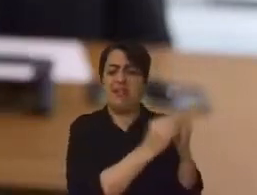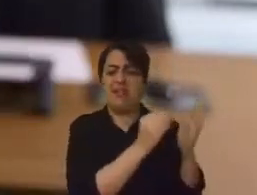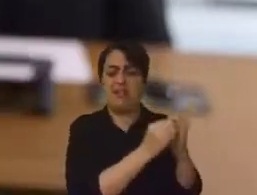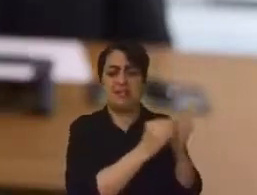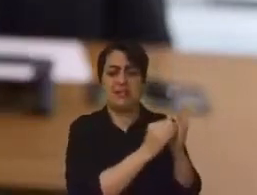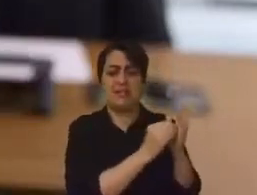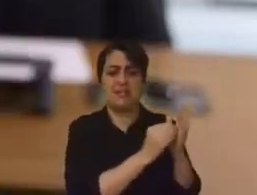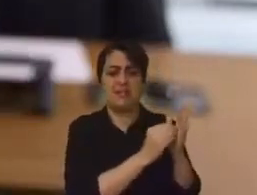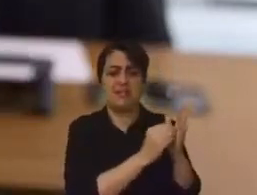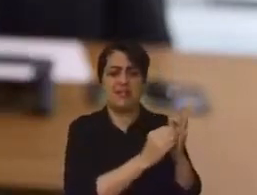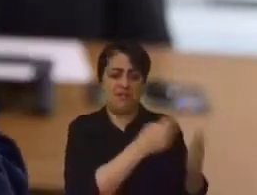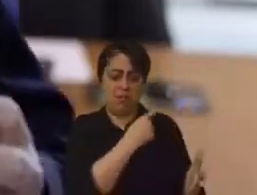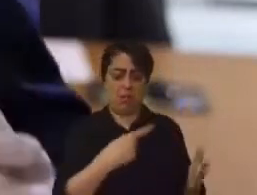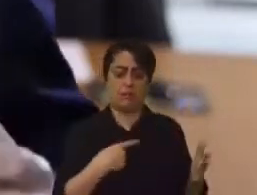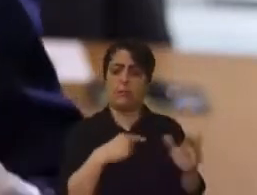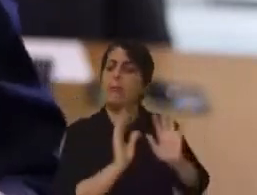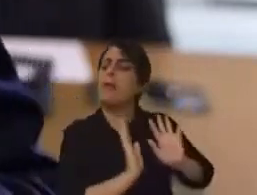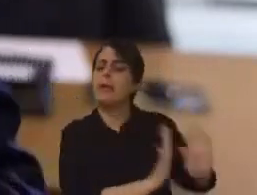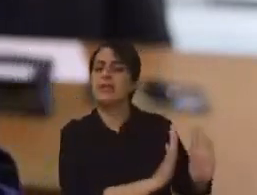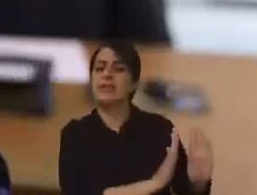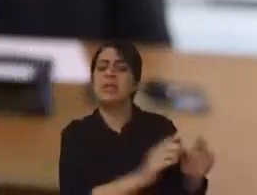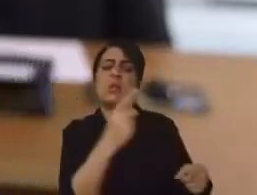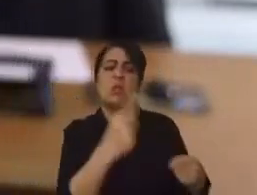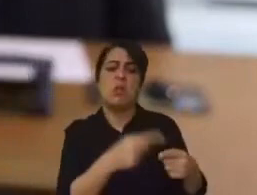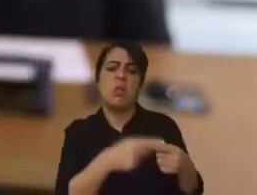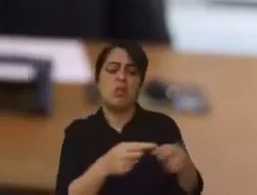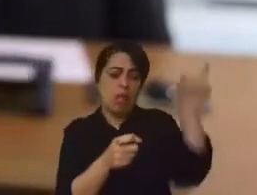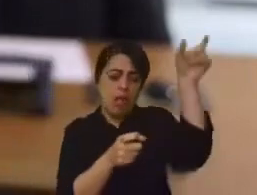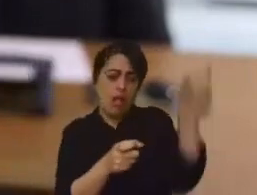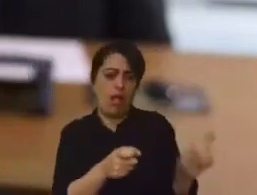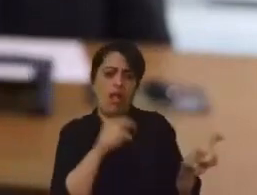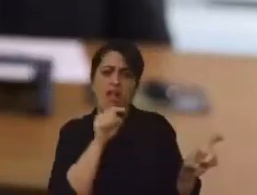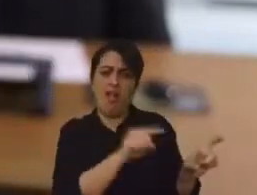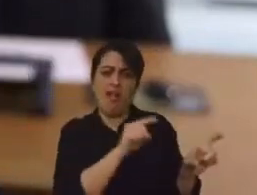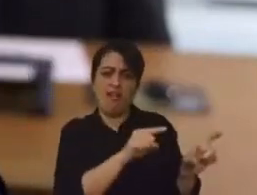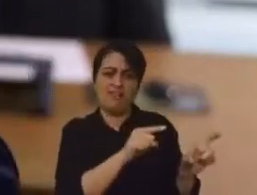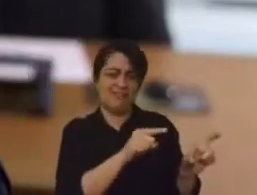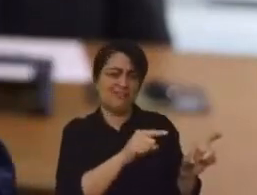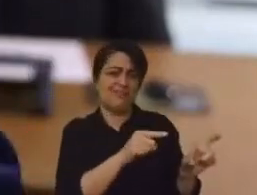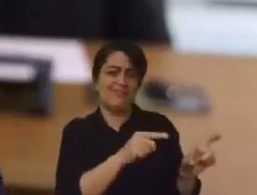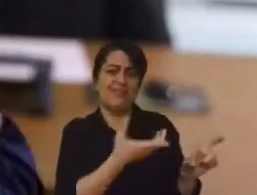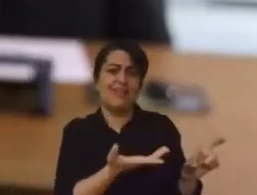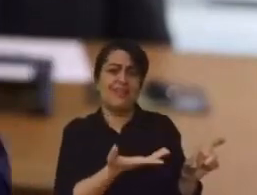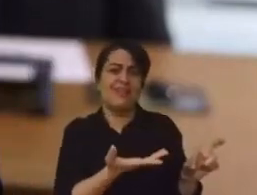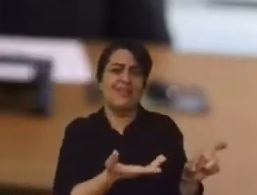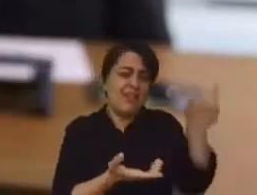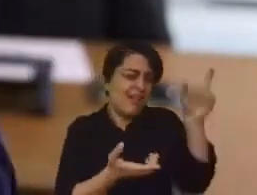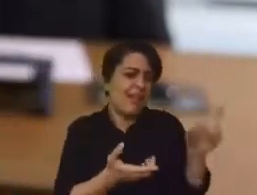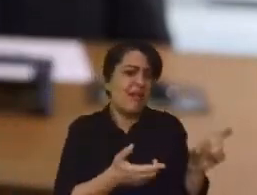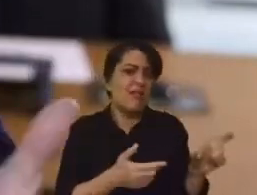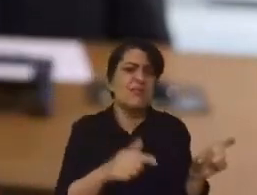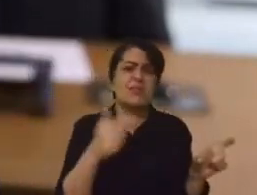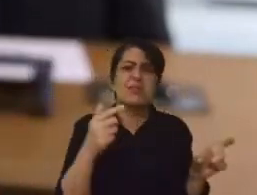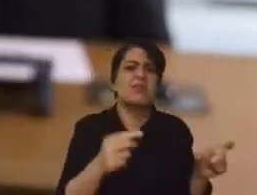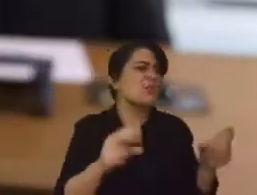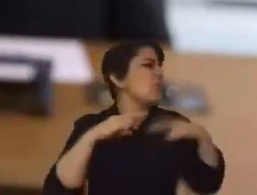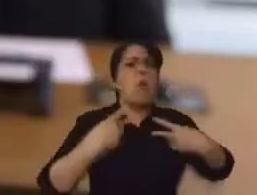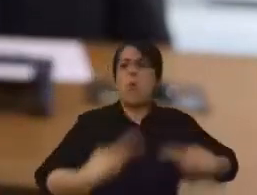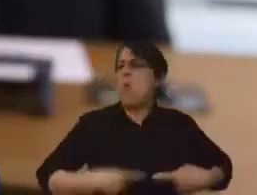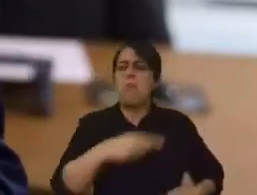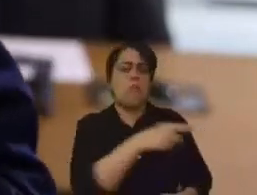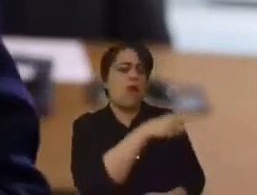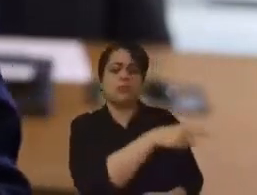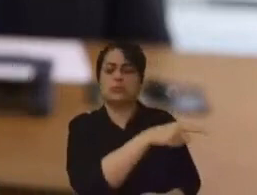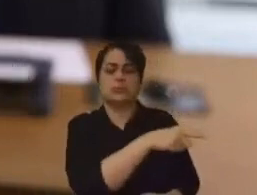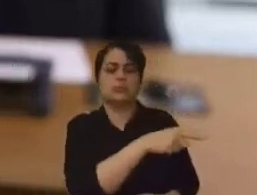porque esse cidadão, efetivamente, ele é um ser, sabe, que não tem nada de humanismo dentro dele, ou